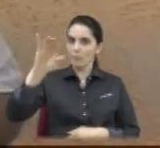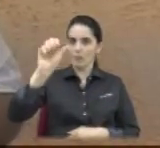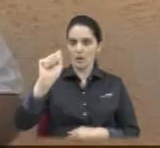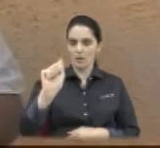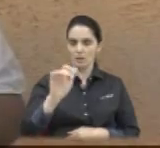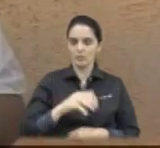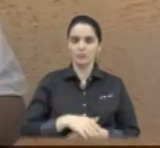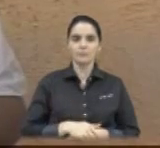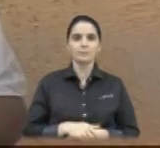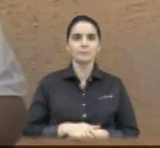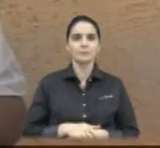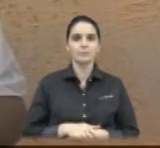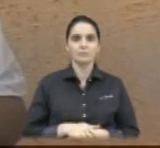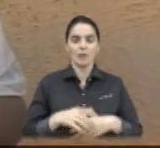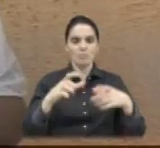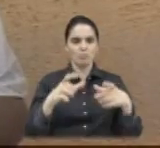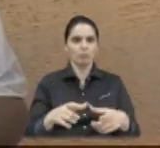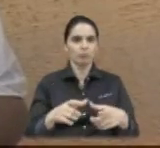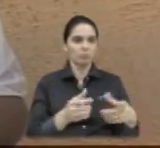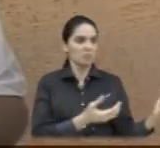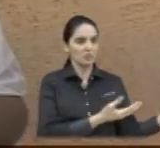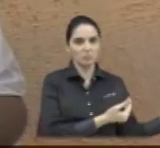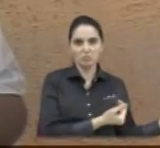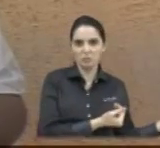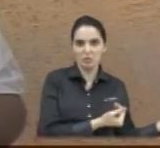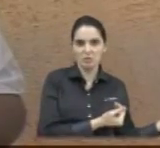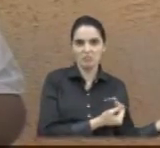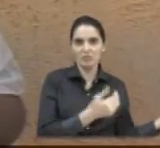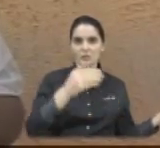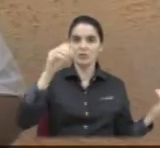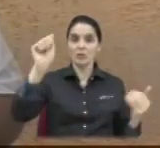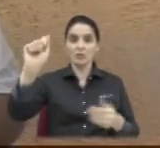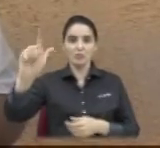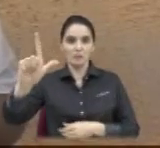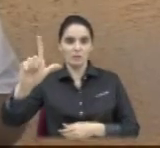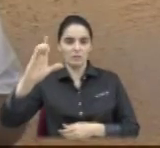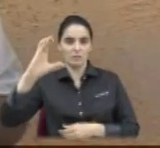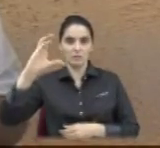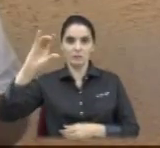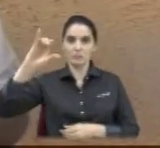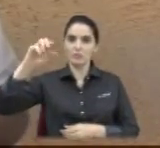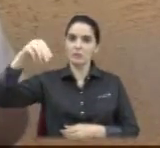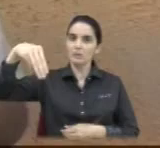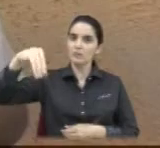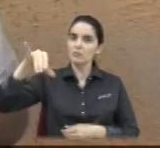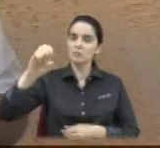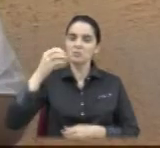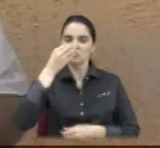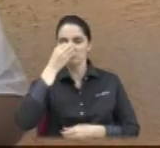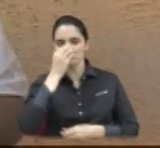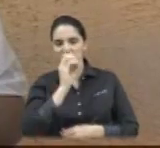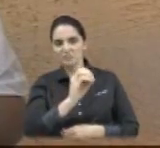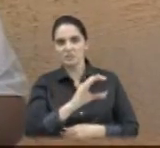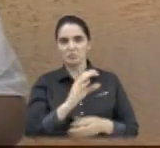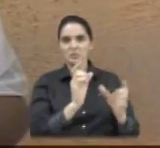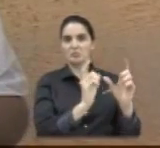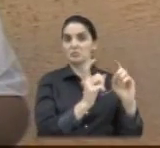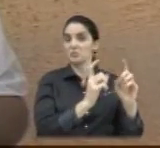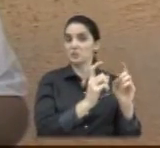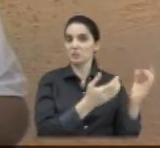para a juventude foi tratado com total descaso pelo governador geraldo alckmin e pelo coordenador de programas para a juventude